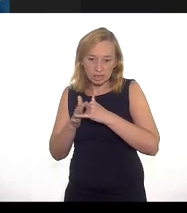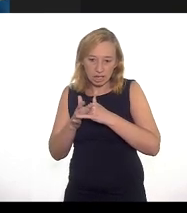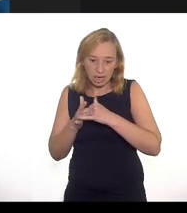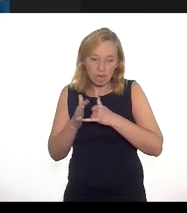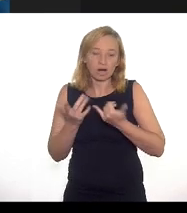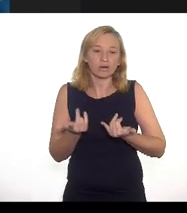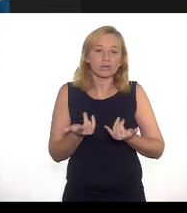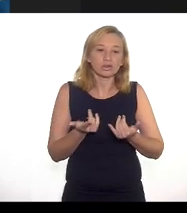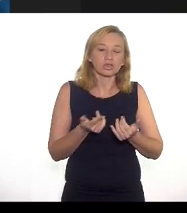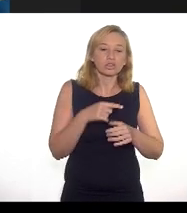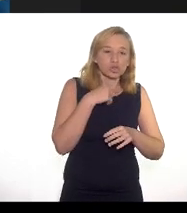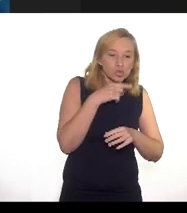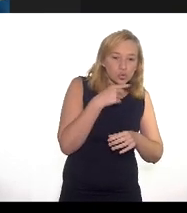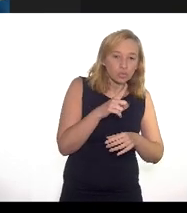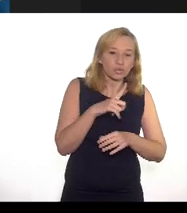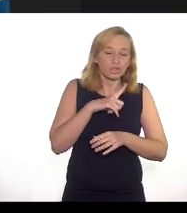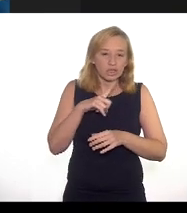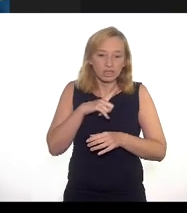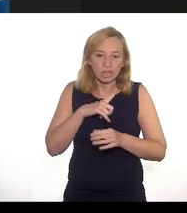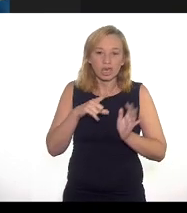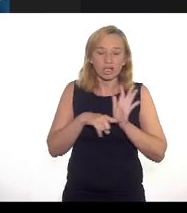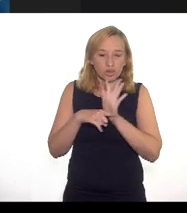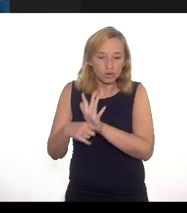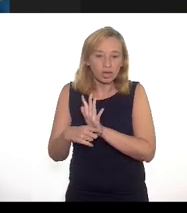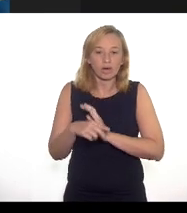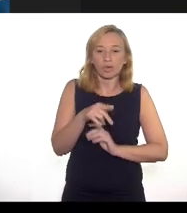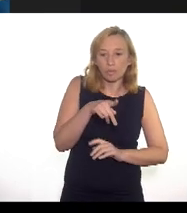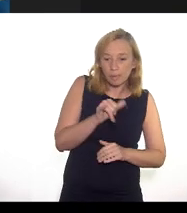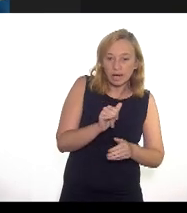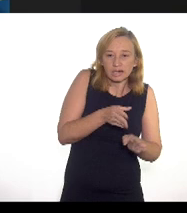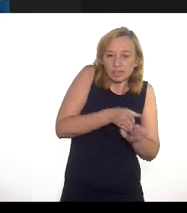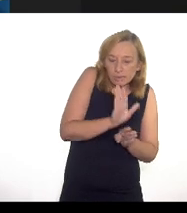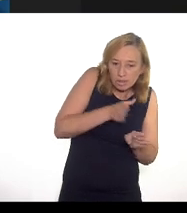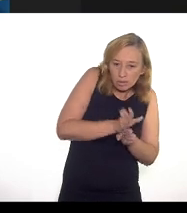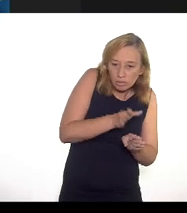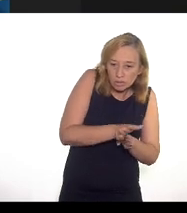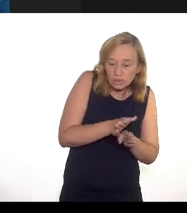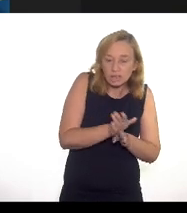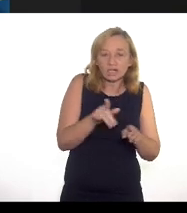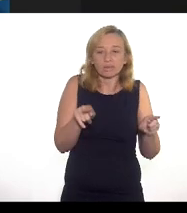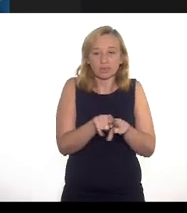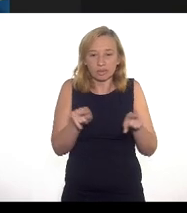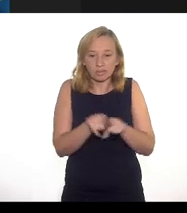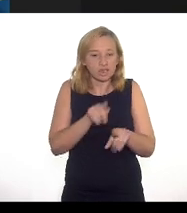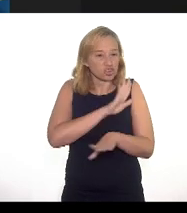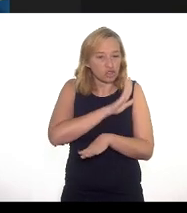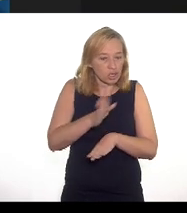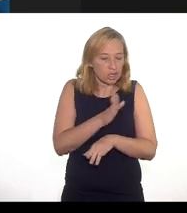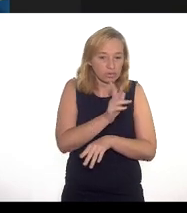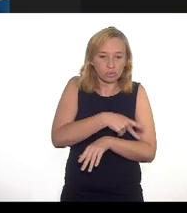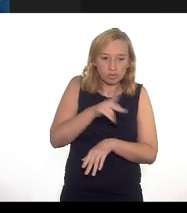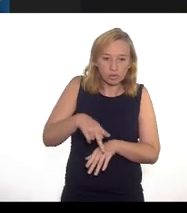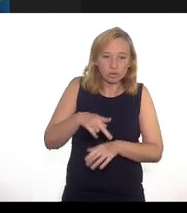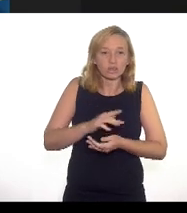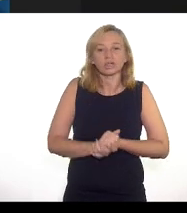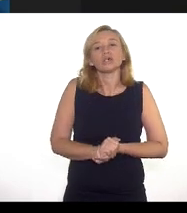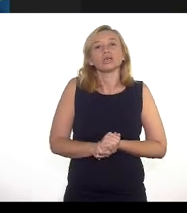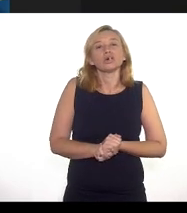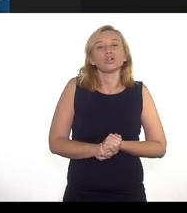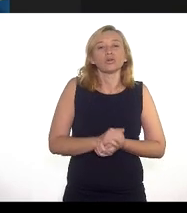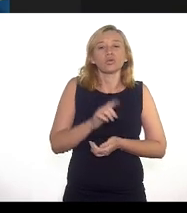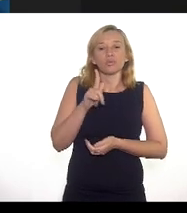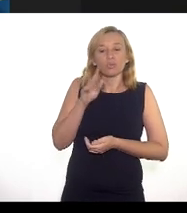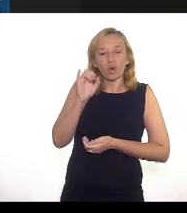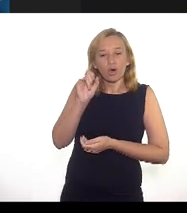para tirar dúvidas até dos pais, com orientações para os pais, direto com os professores. O